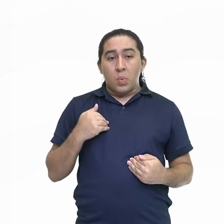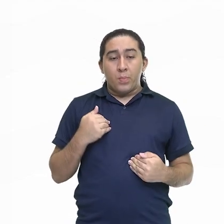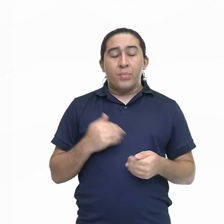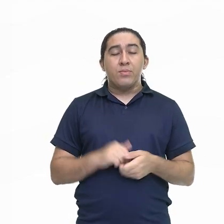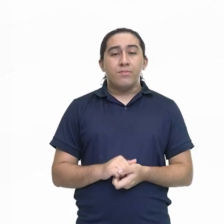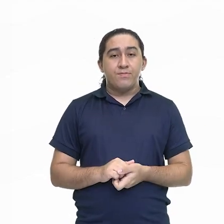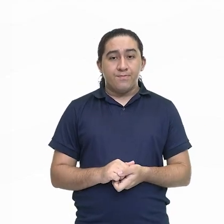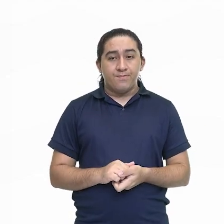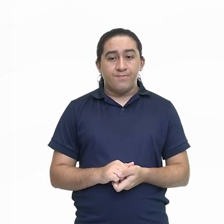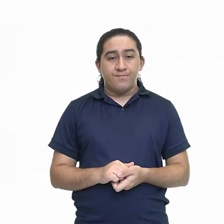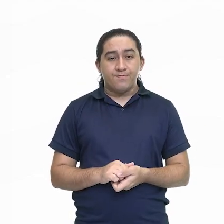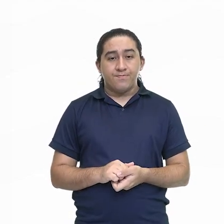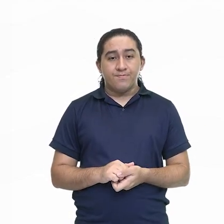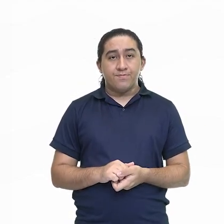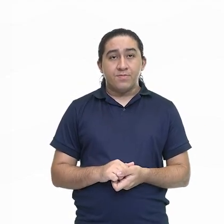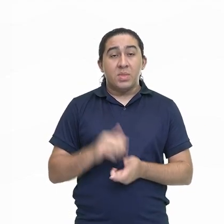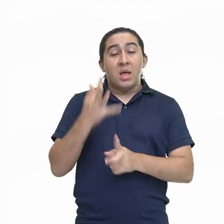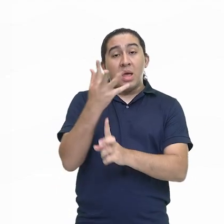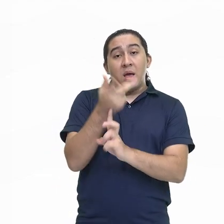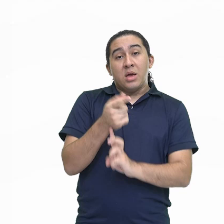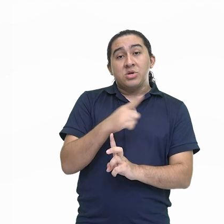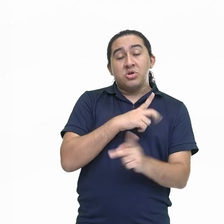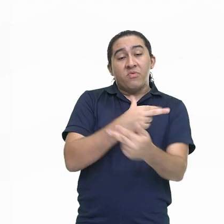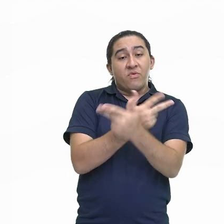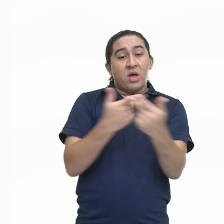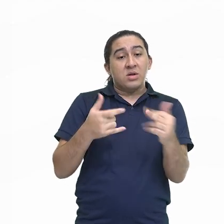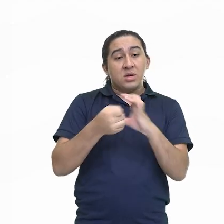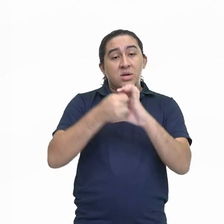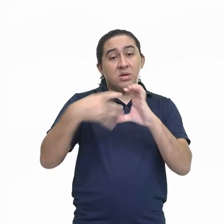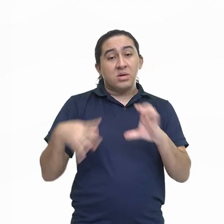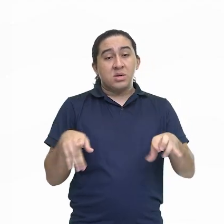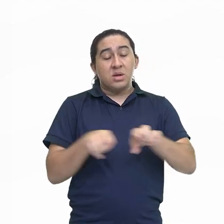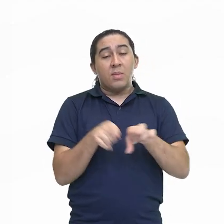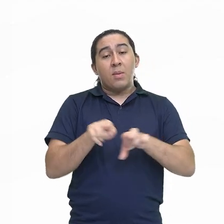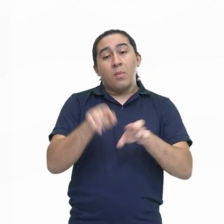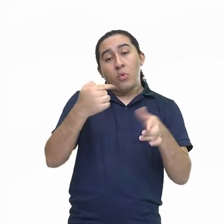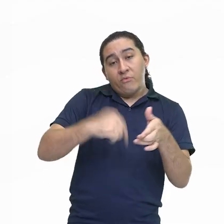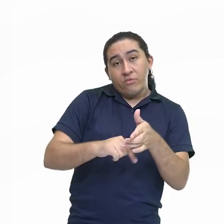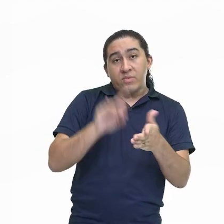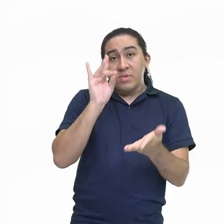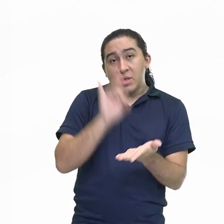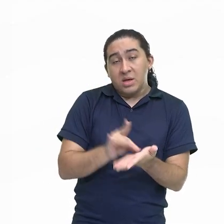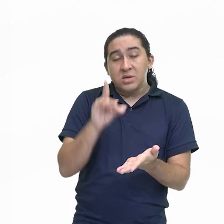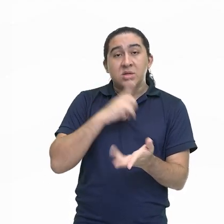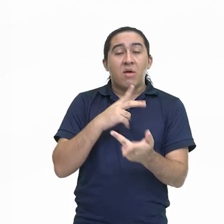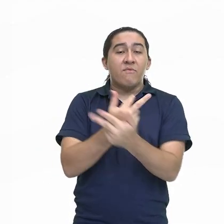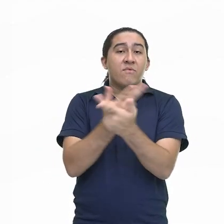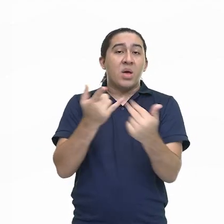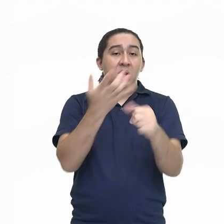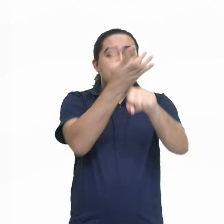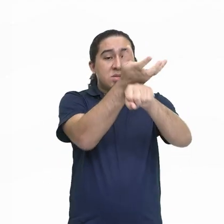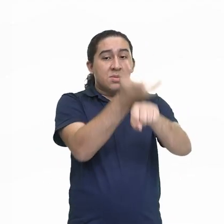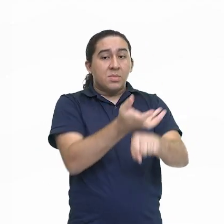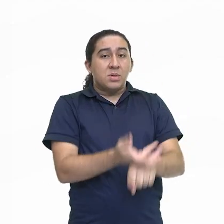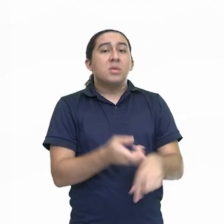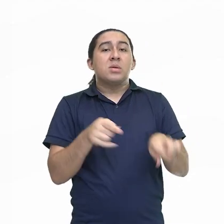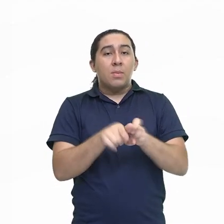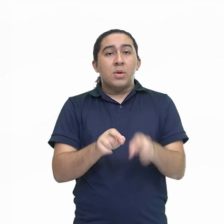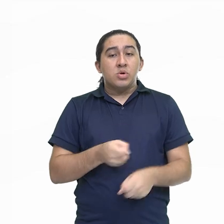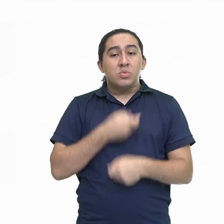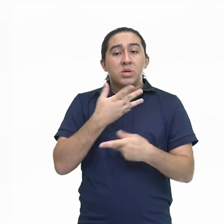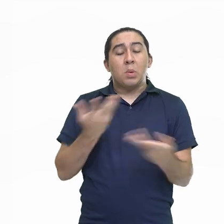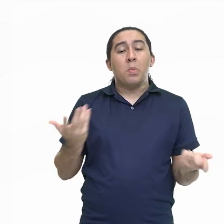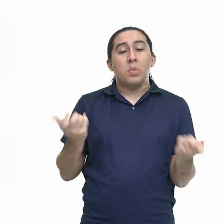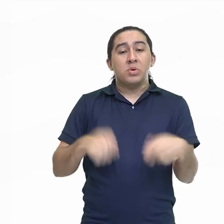corpo? É multifacetada e profunda, abrange várias disciplinas e formas de expressão. Aqui